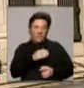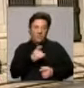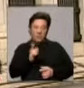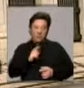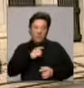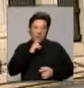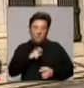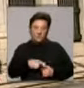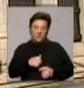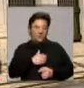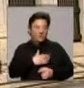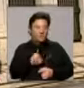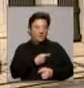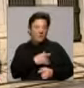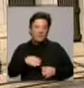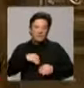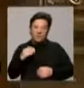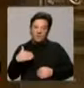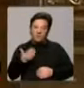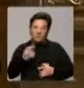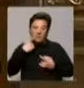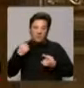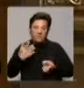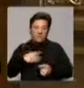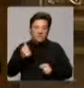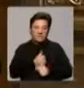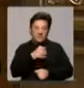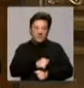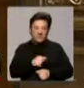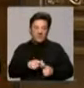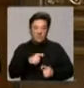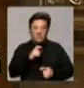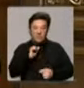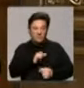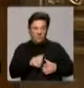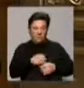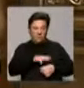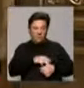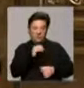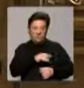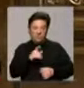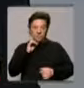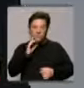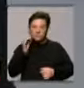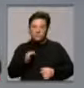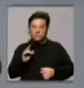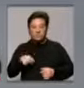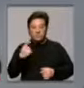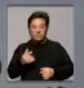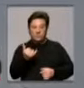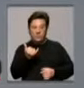não recomenda aos acionistas aceitarem a oferta pública de aquisição para o Conselho de administração do banco o preço justo seria